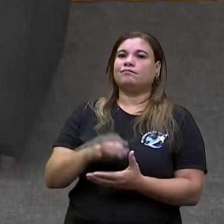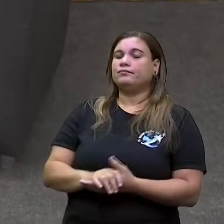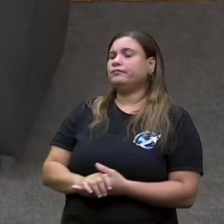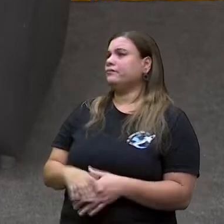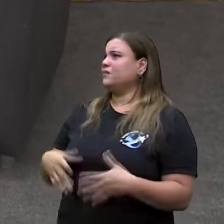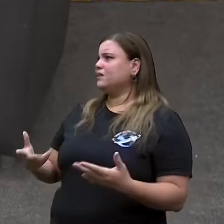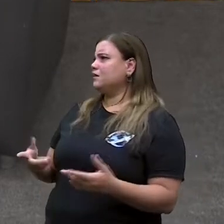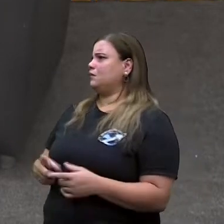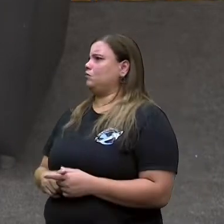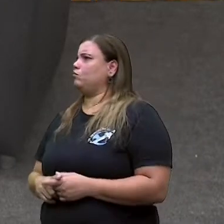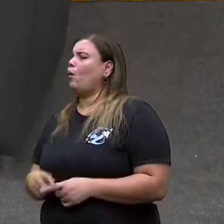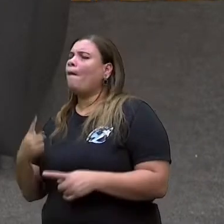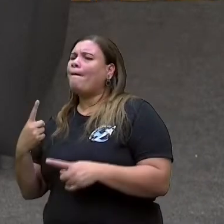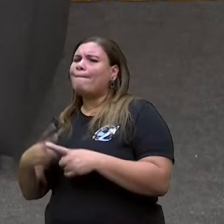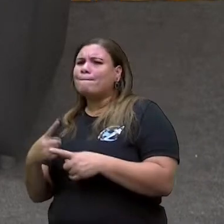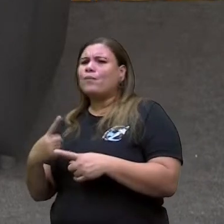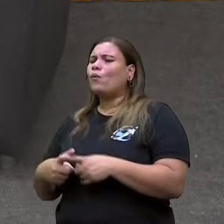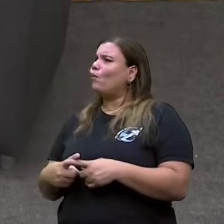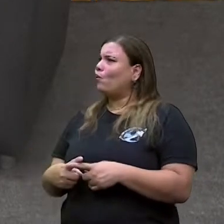no Brasil?